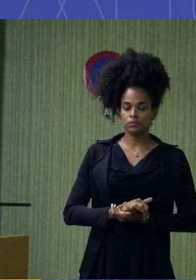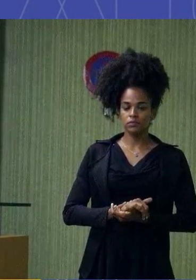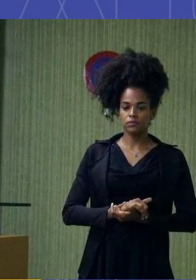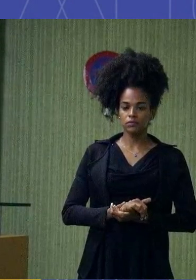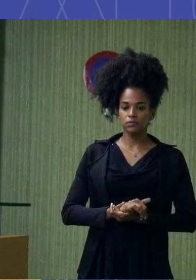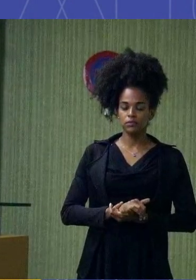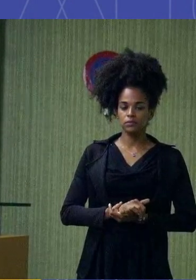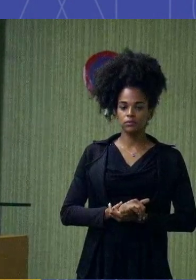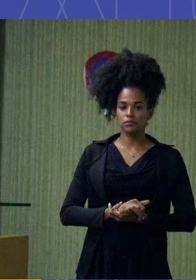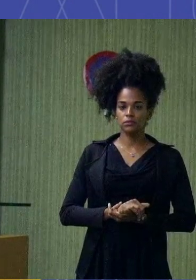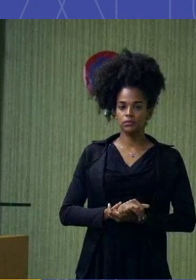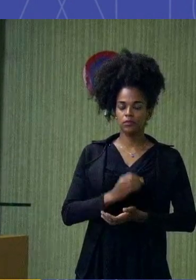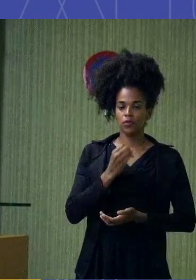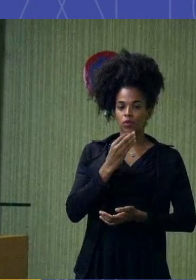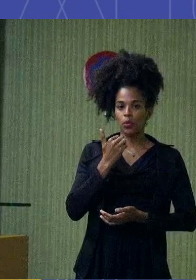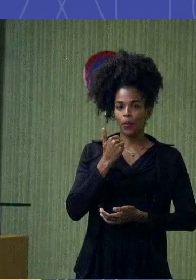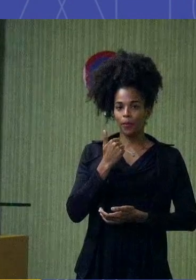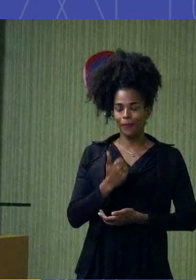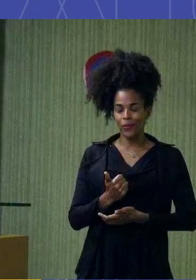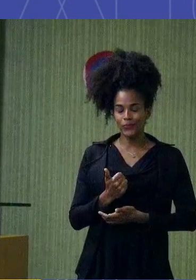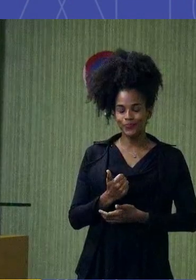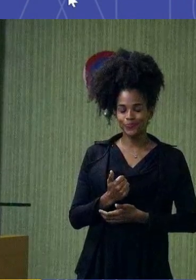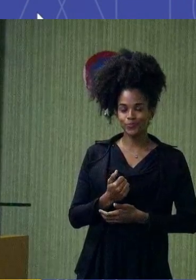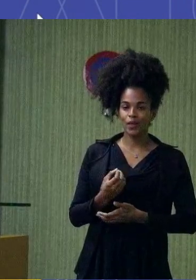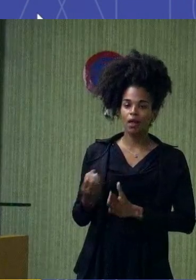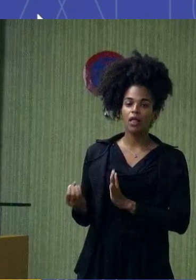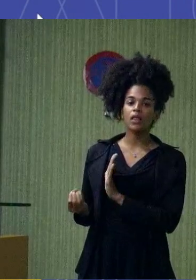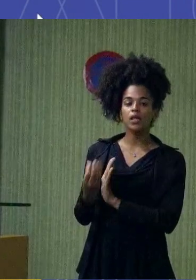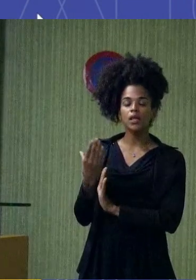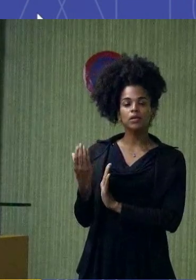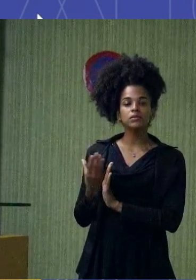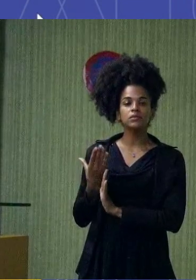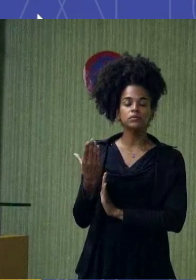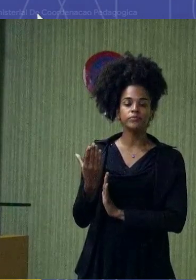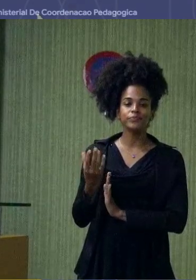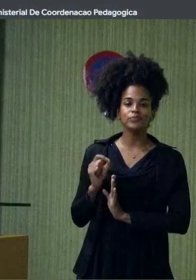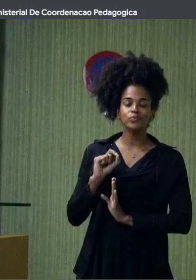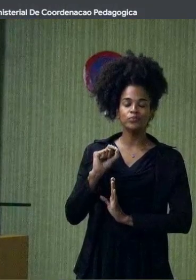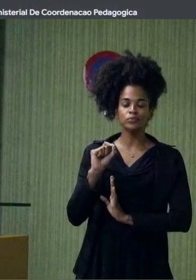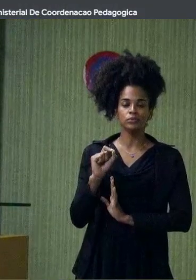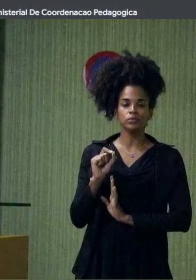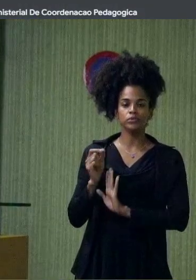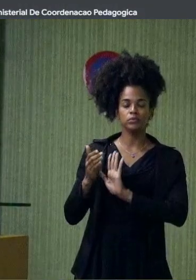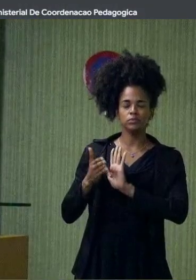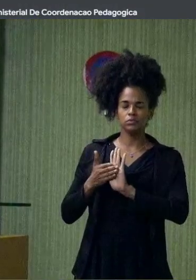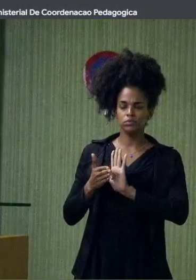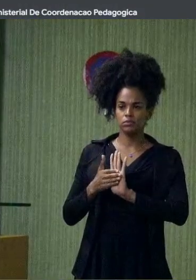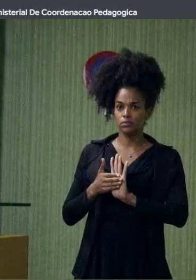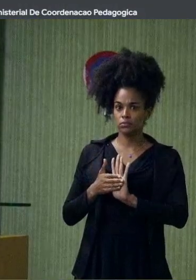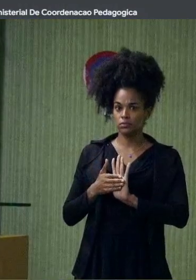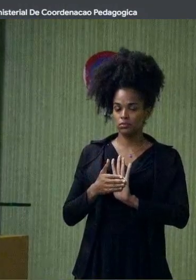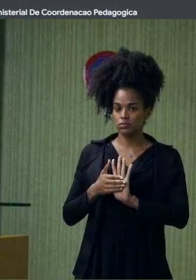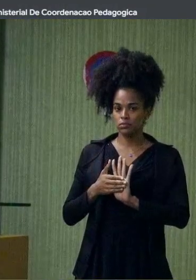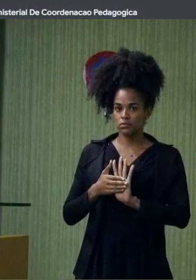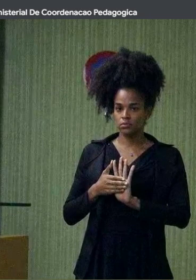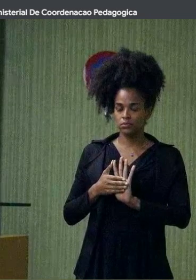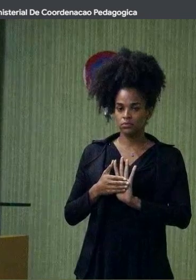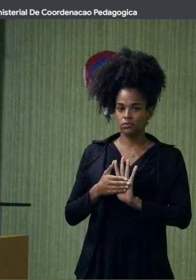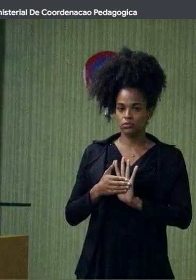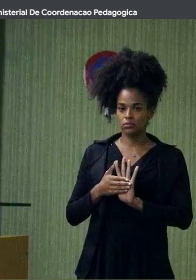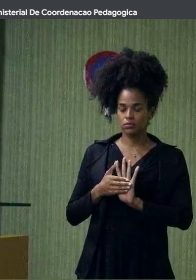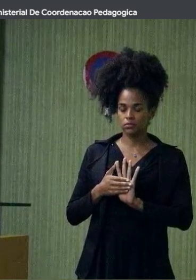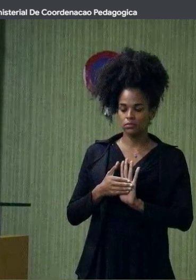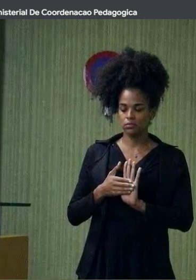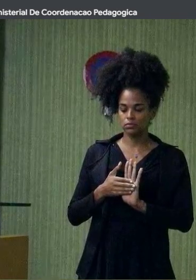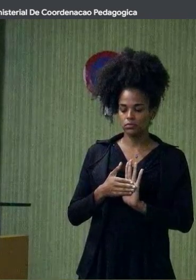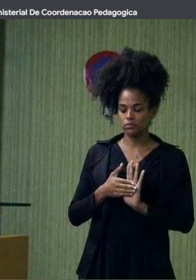bem com relação ao processo de elaboração o processo de elaboração ele ele tomou lugar desde a partir do do